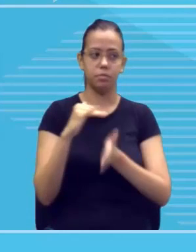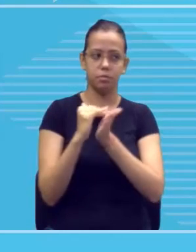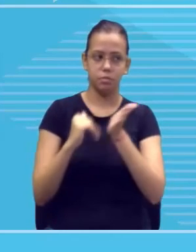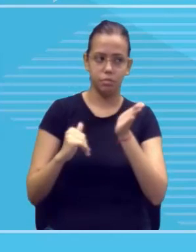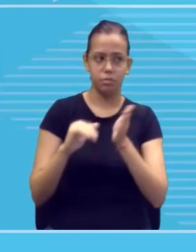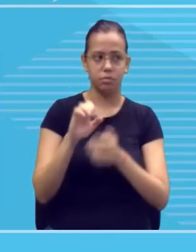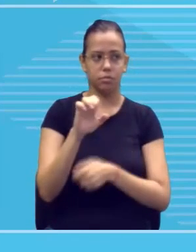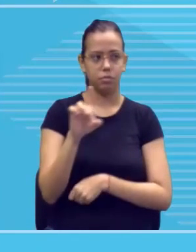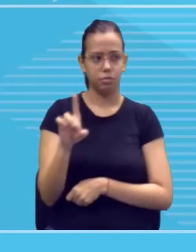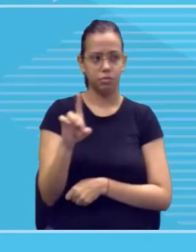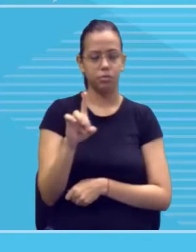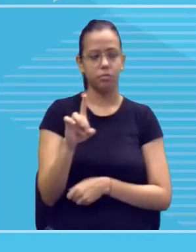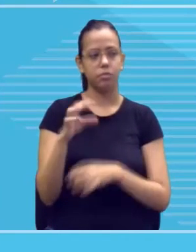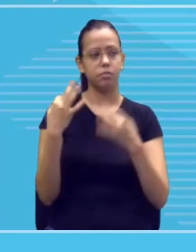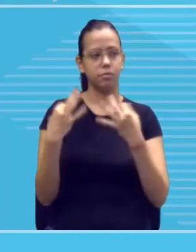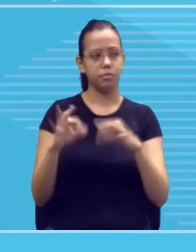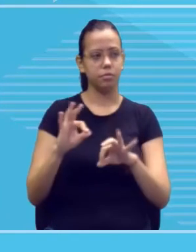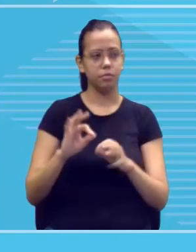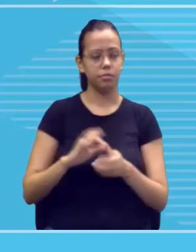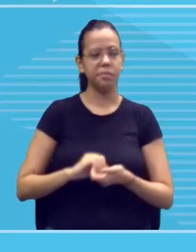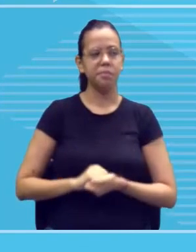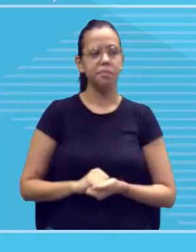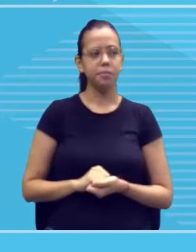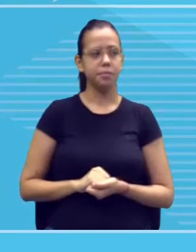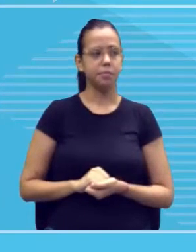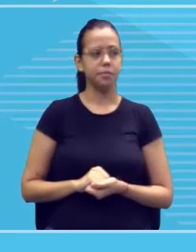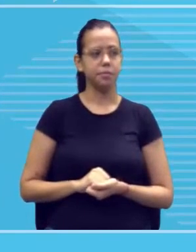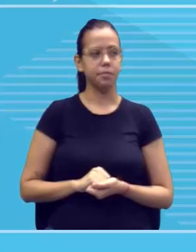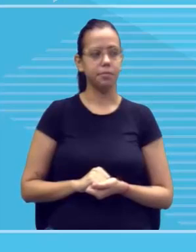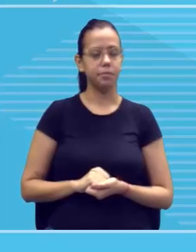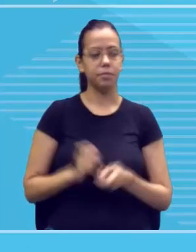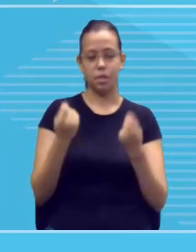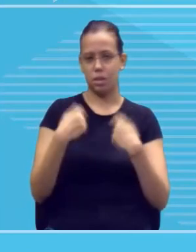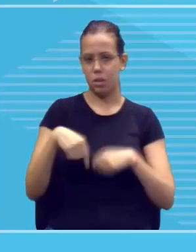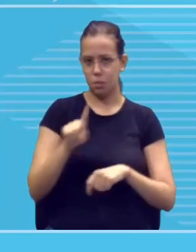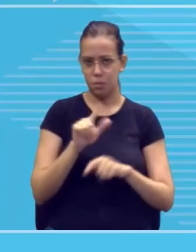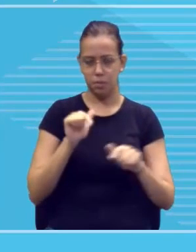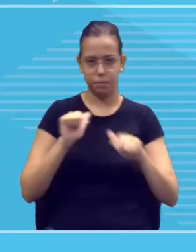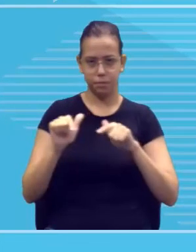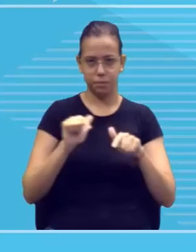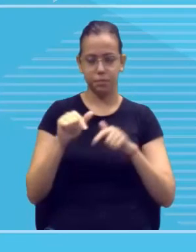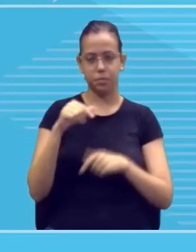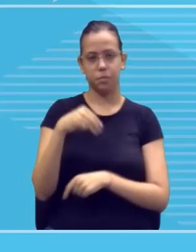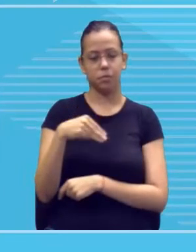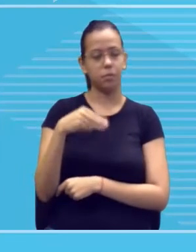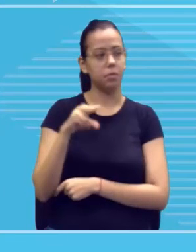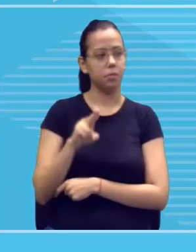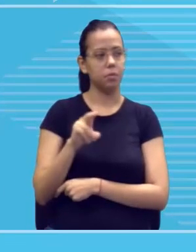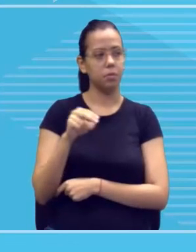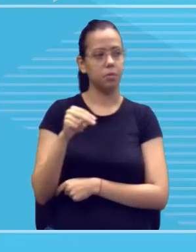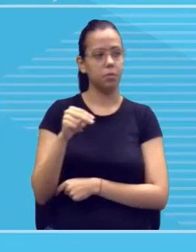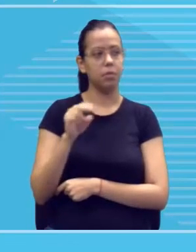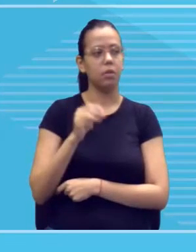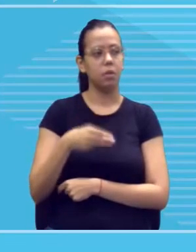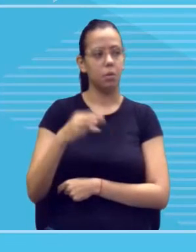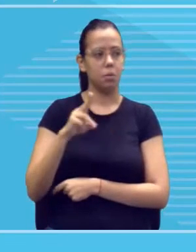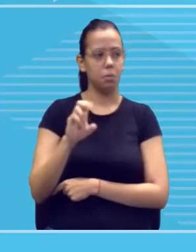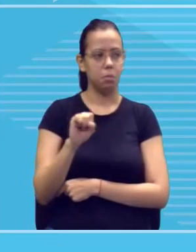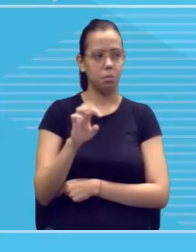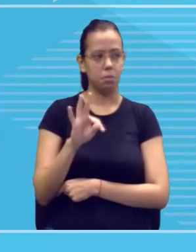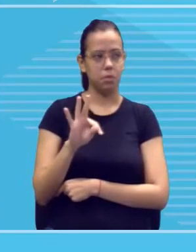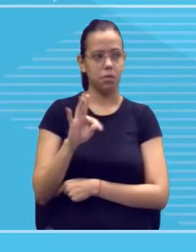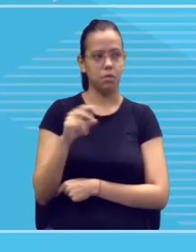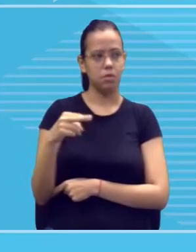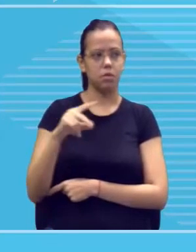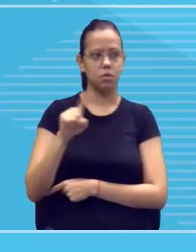aí tira esse dedo aí que dá certo então mas antes work tá resolvido pessoas ricas